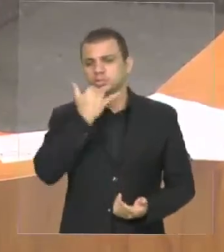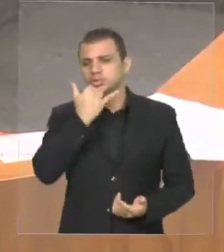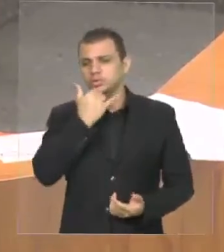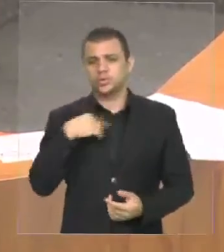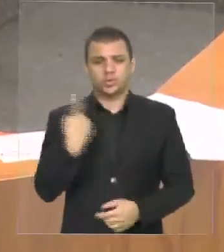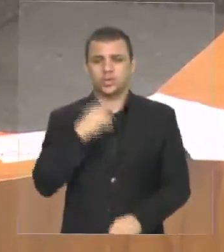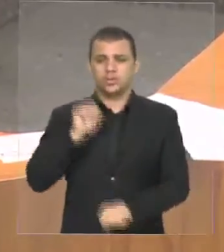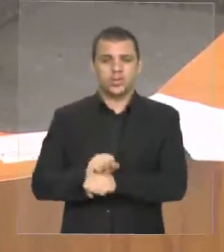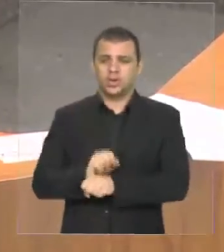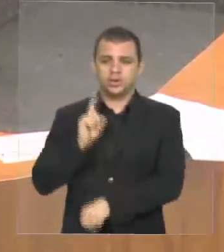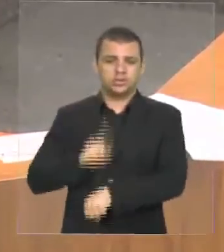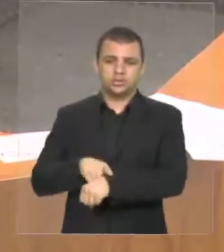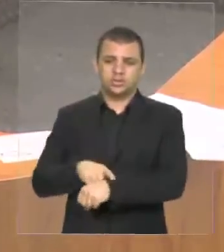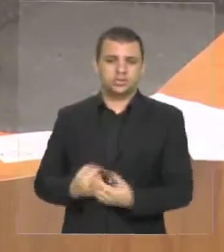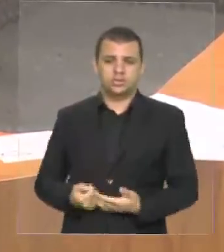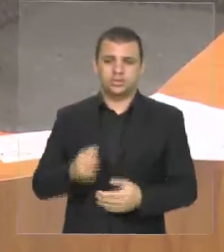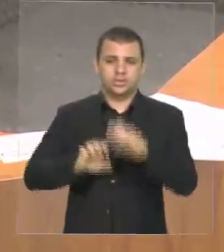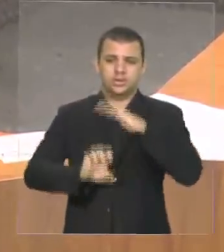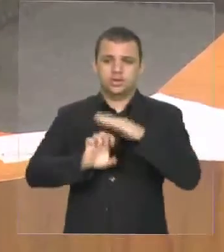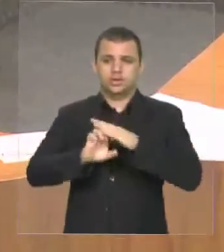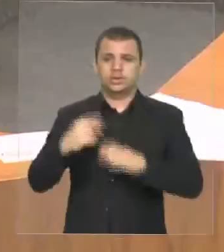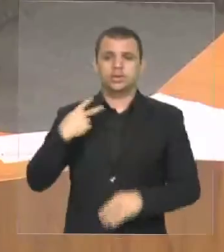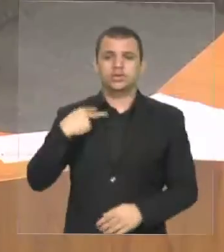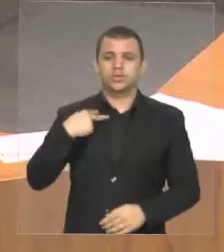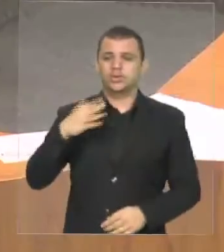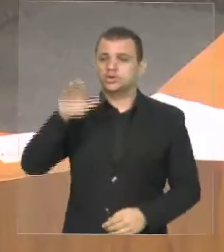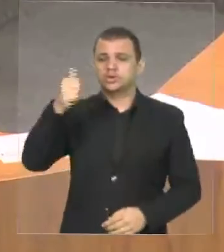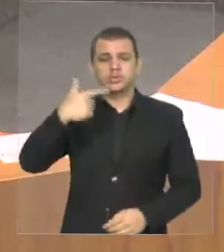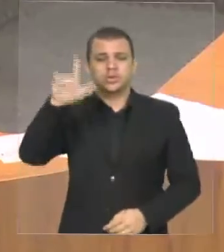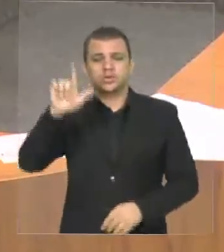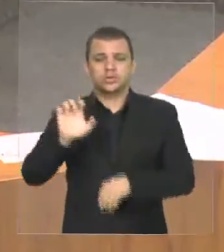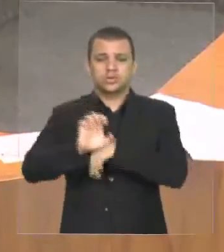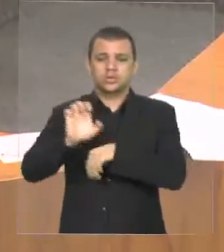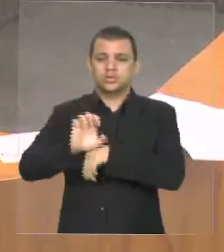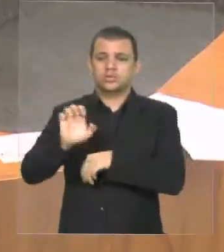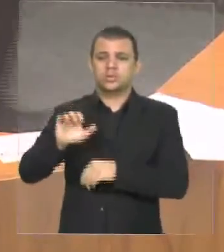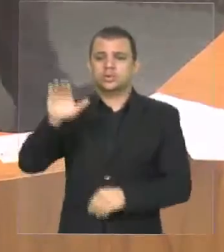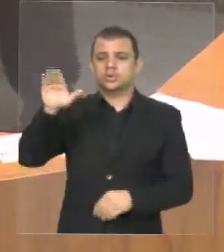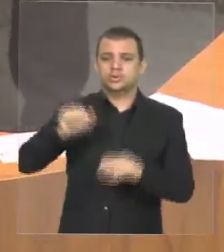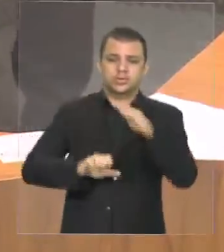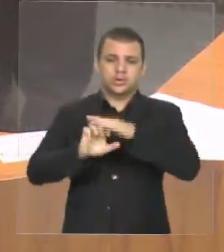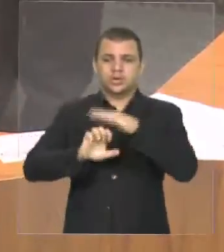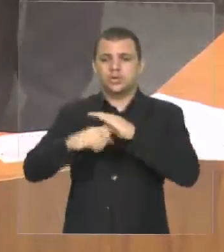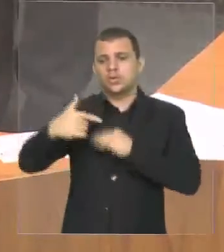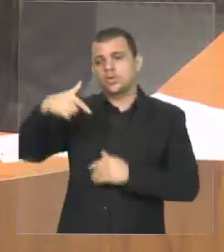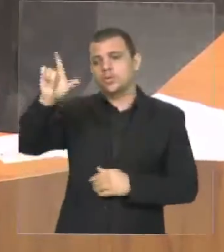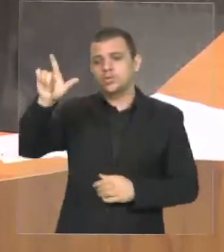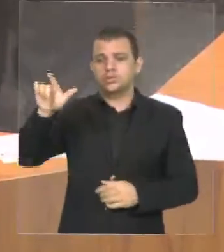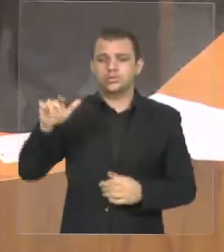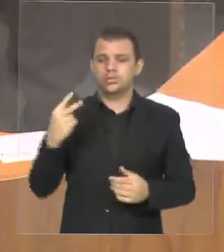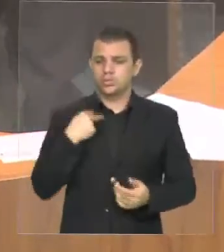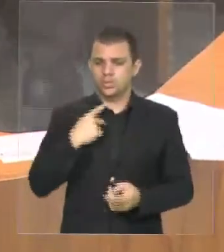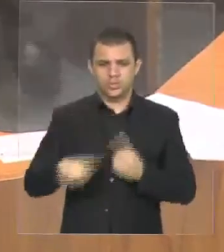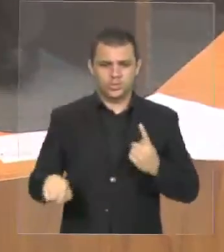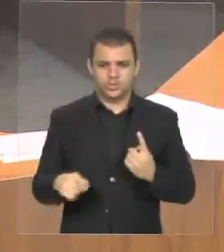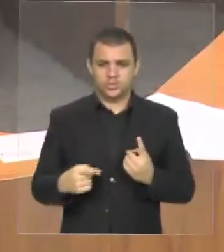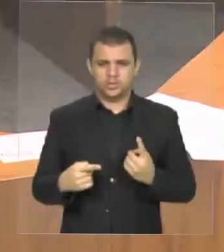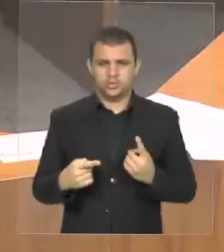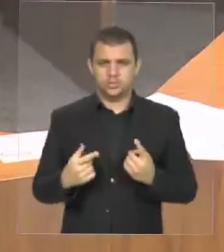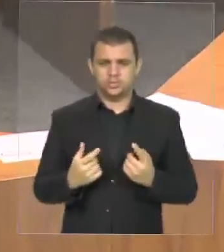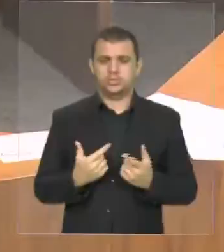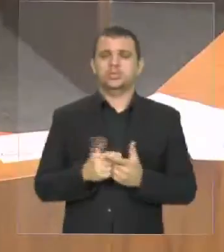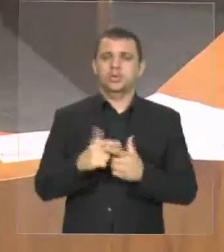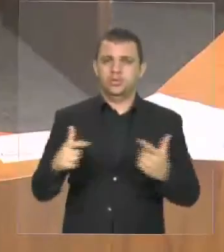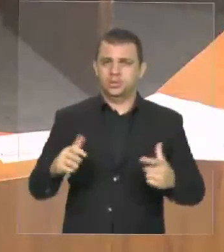no tempo. O nosso Estado não pode mais chamar outras empresas para se instalar. Nós não teremos mais o avanço industrial no